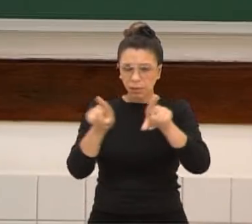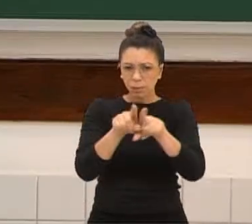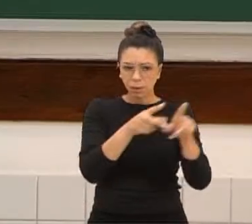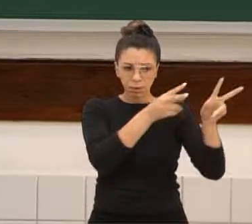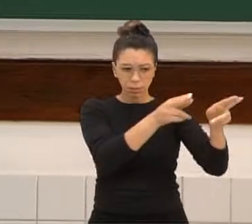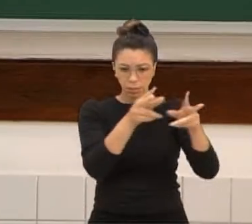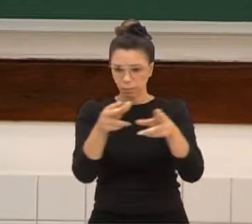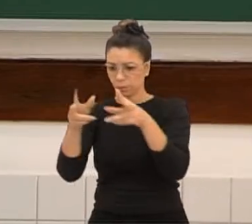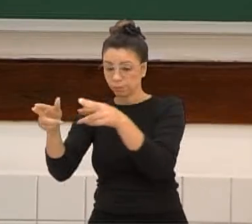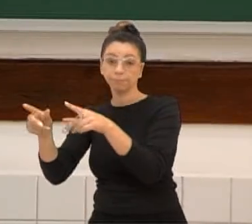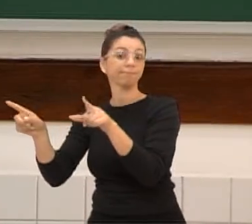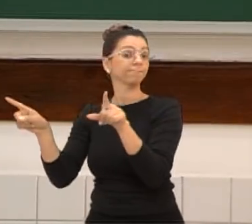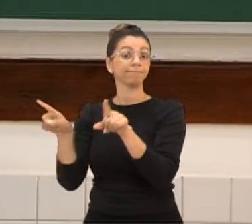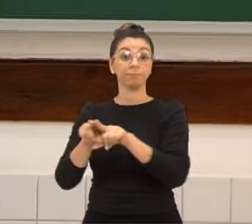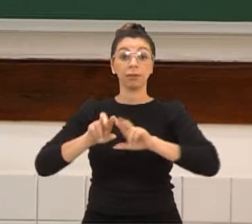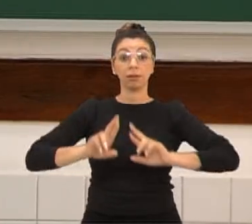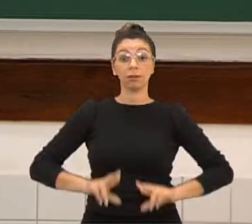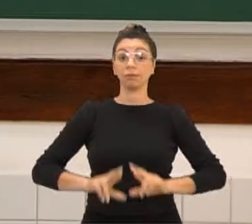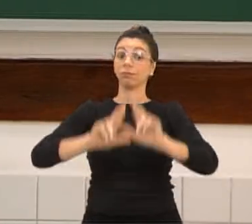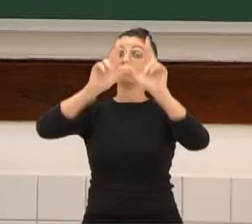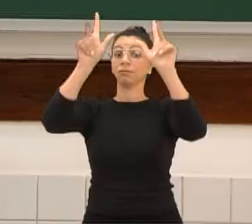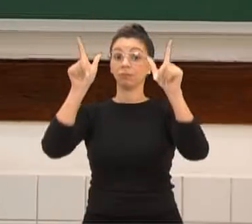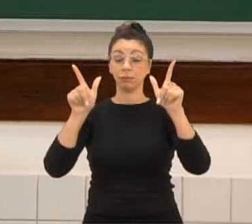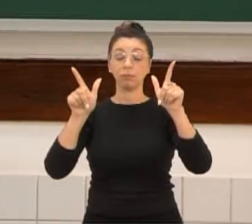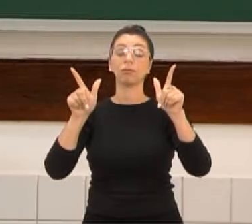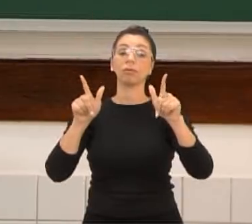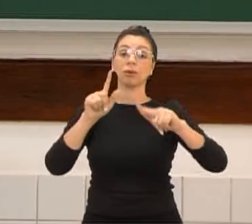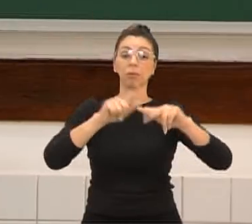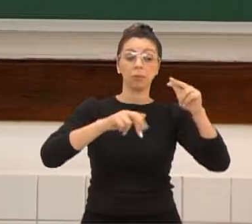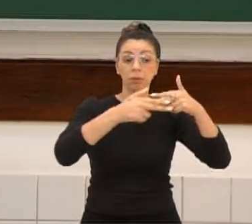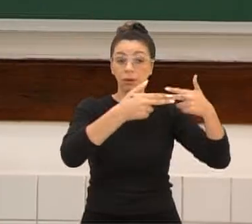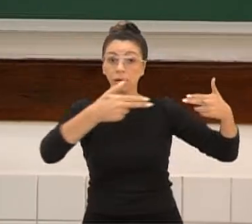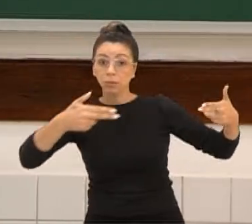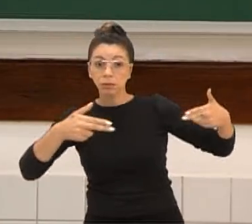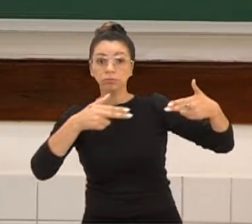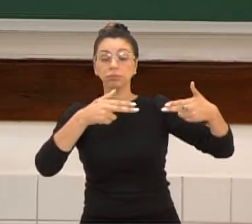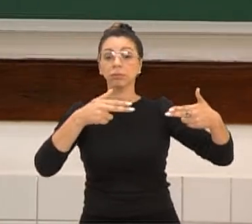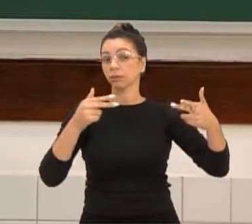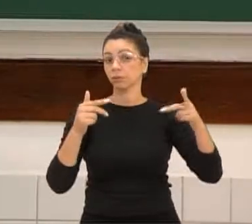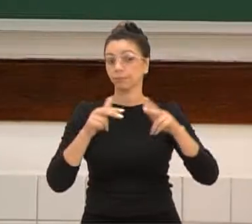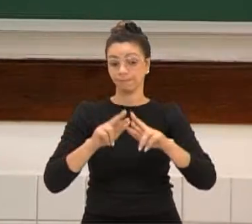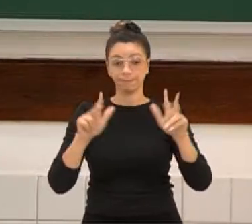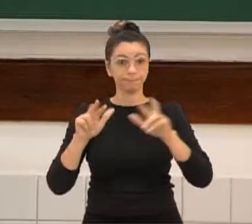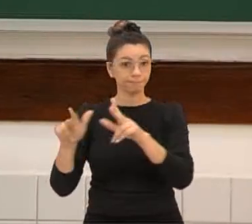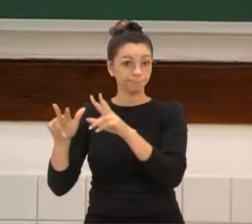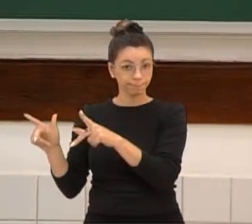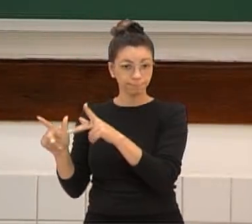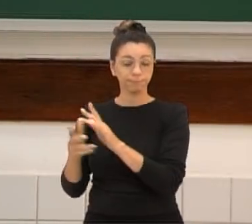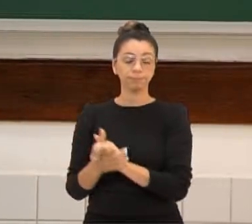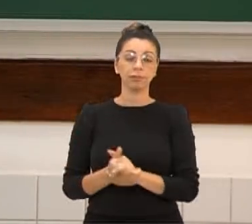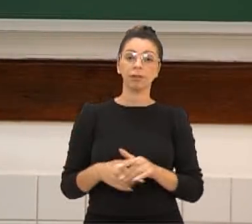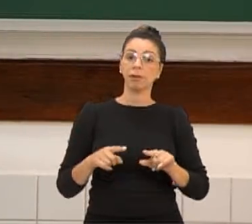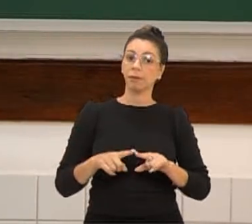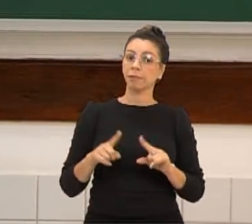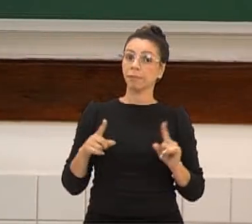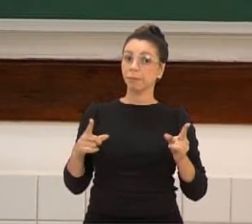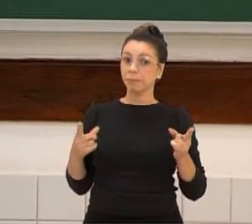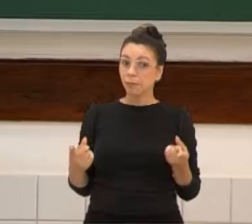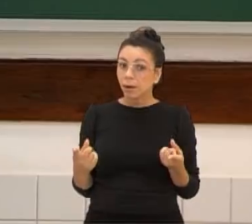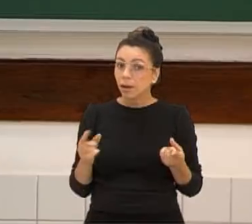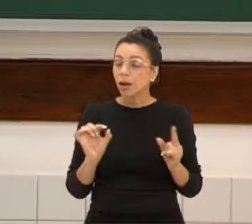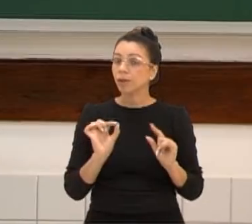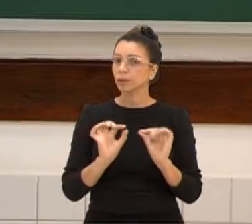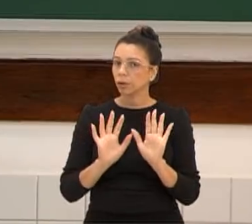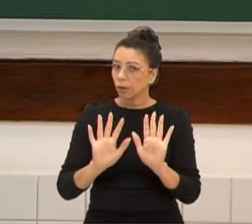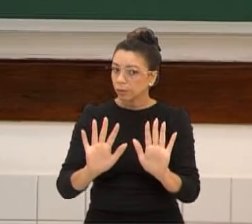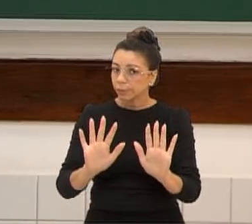Foi bem diferente os diâmetros de um material, de um objeto para o outro, ok? Mas, mesmo